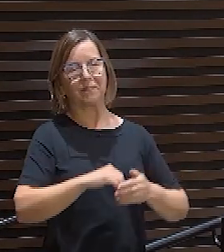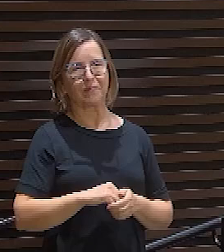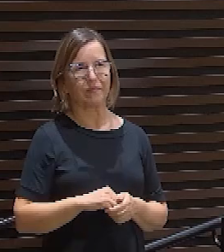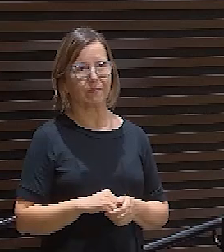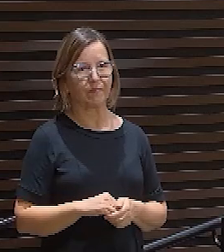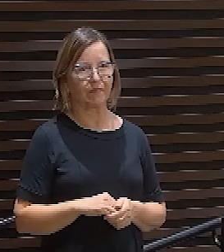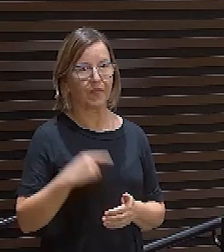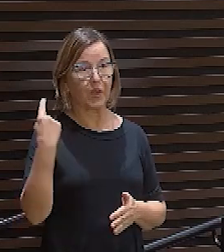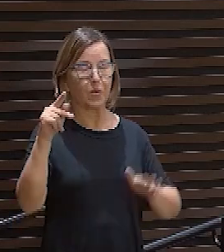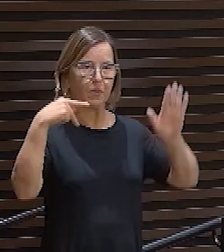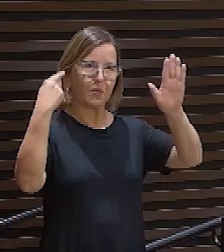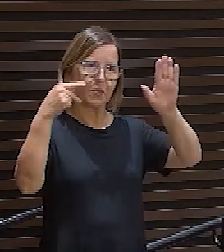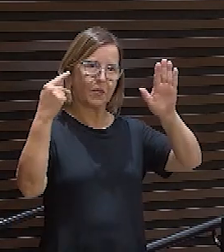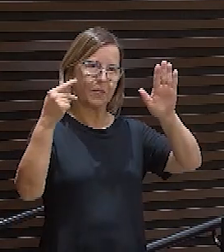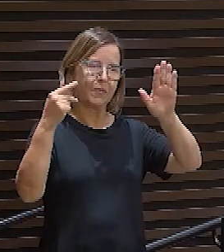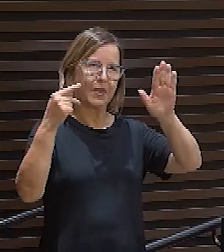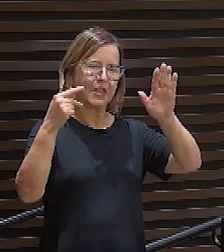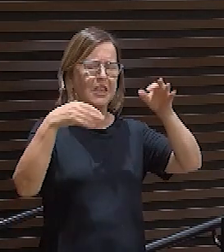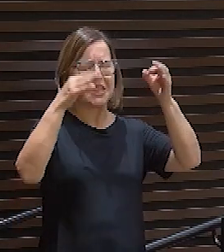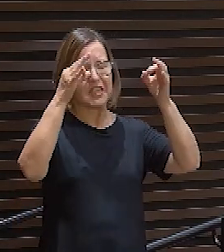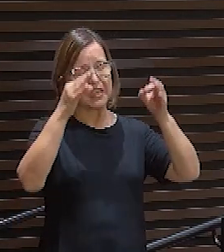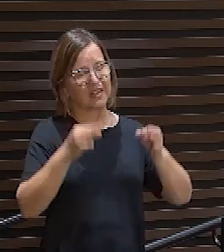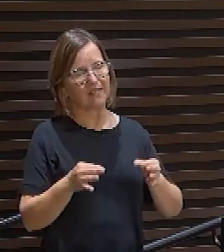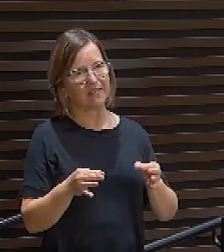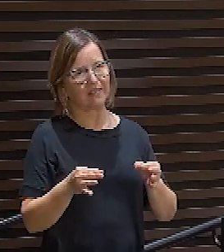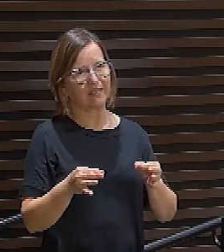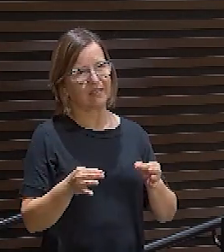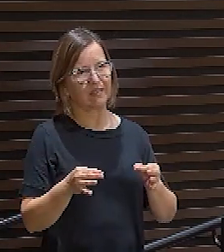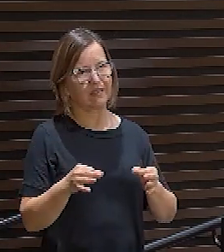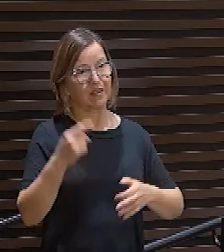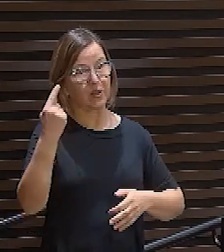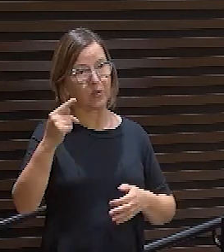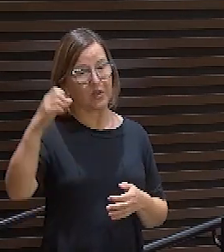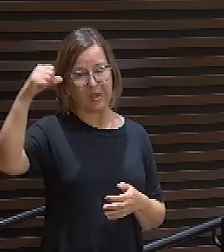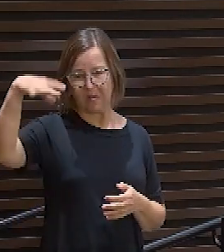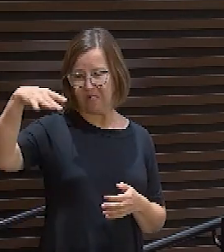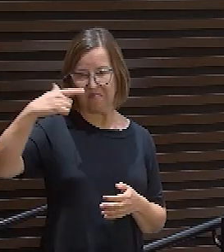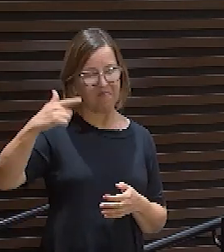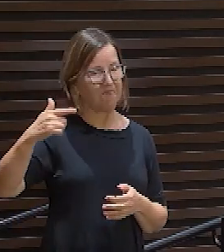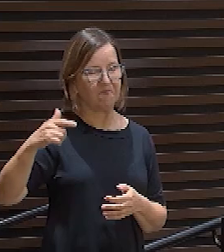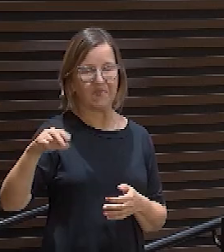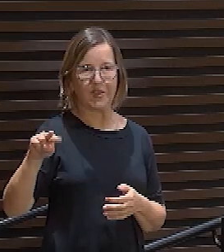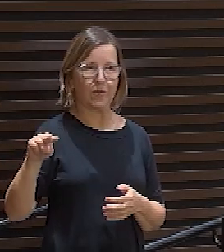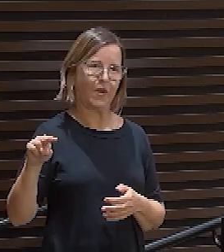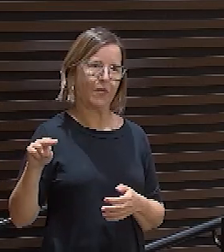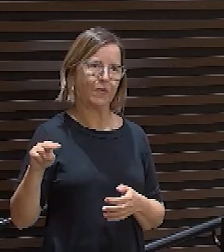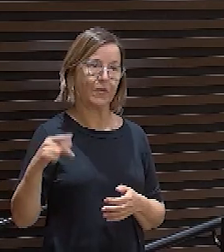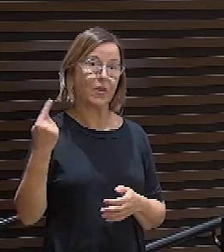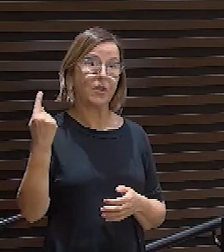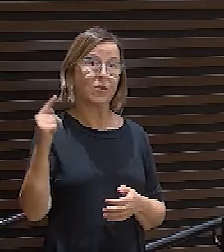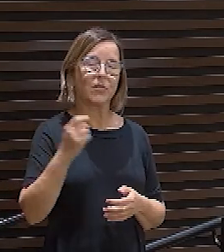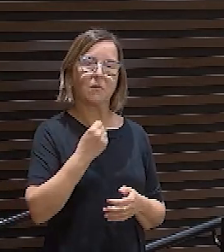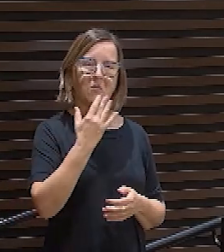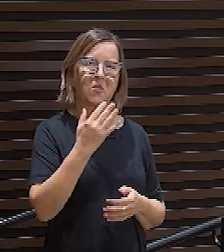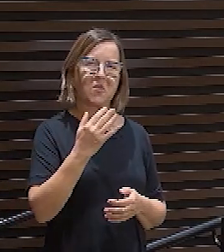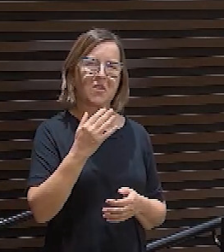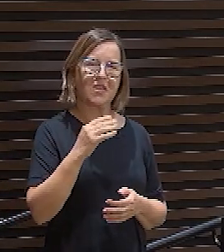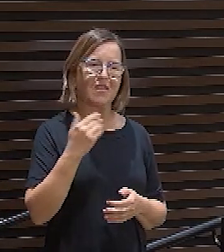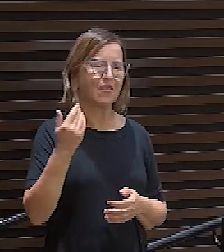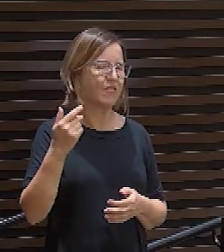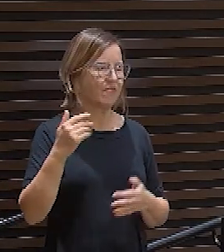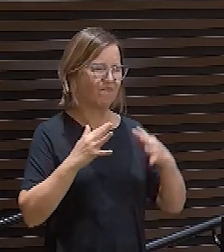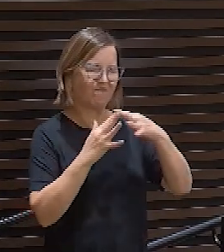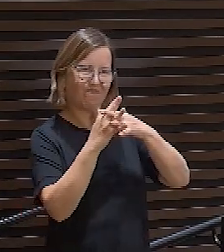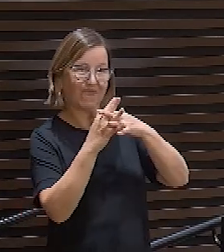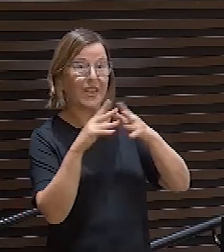Sua promessa é uma certeza. Sua luz é sem igual. Sua bondade é sem limites. Sua misericórdia não